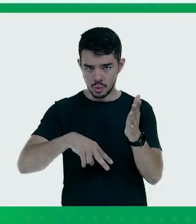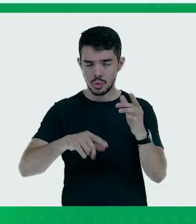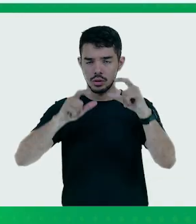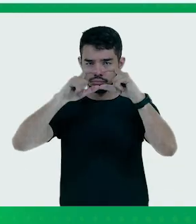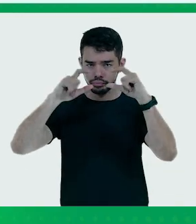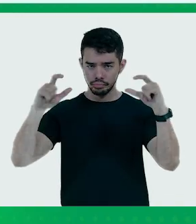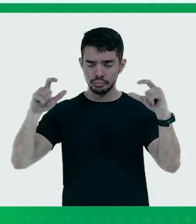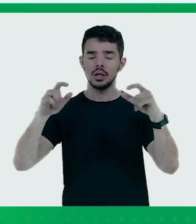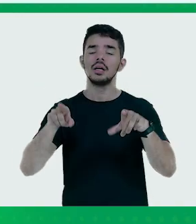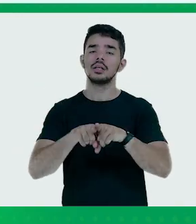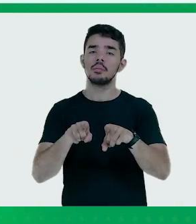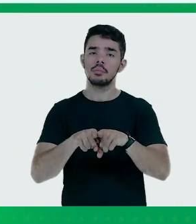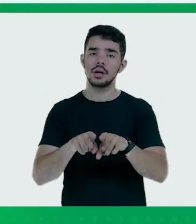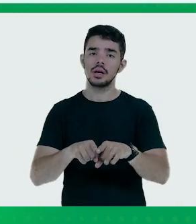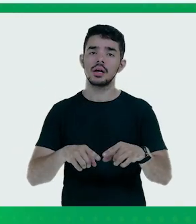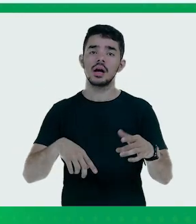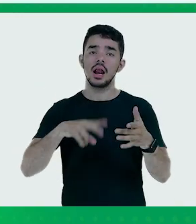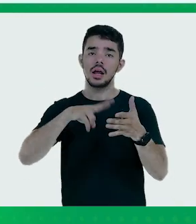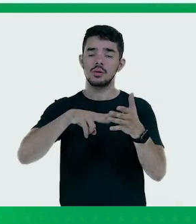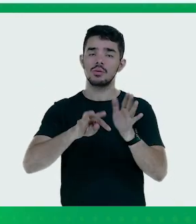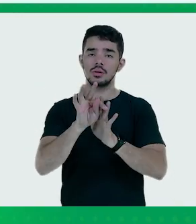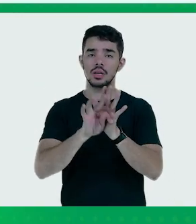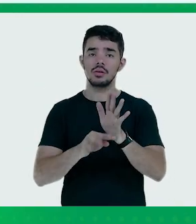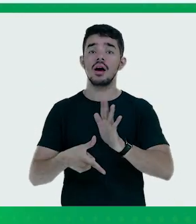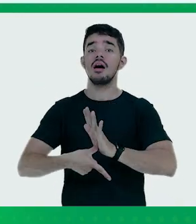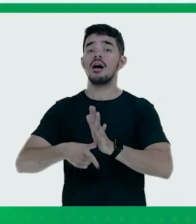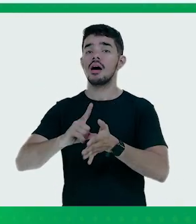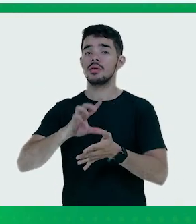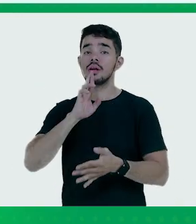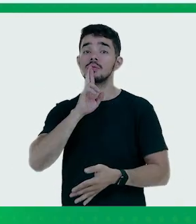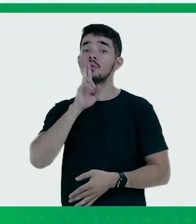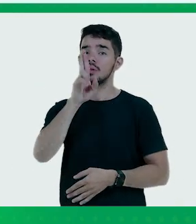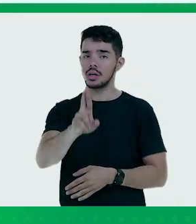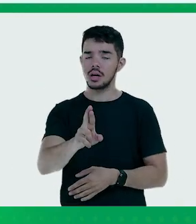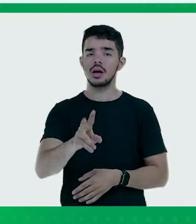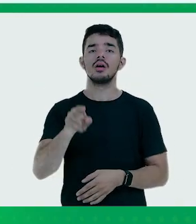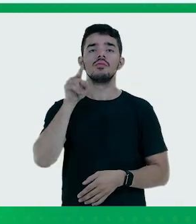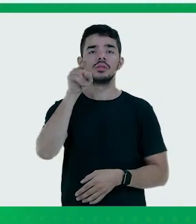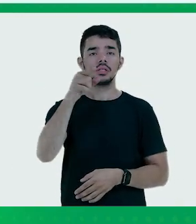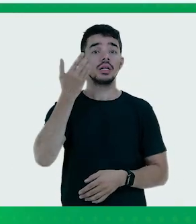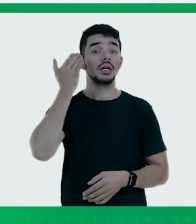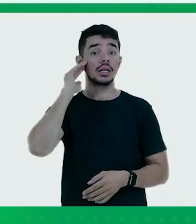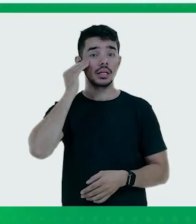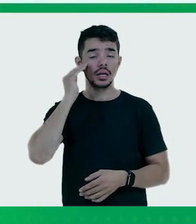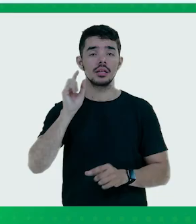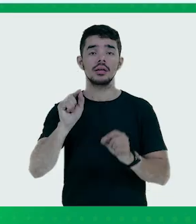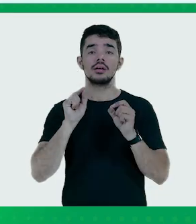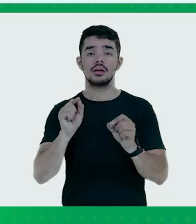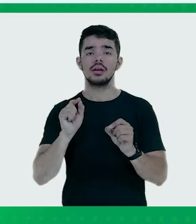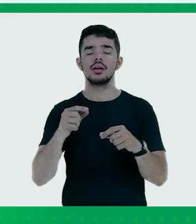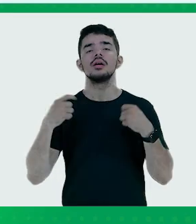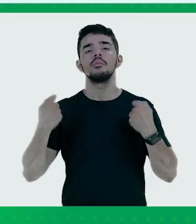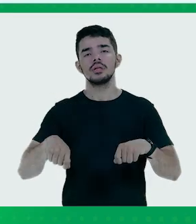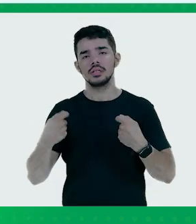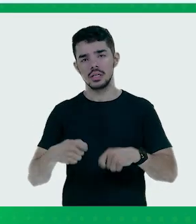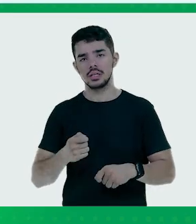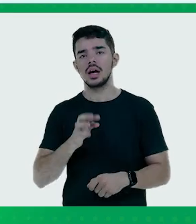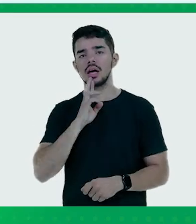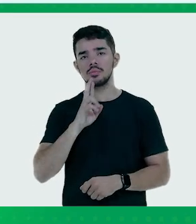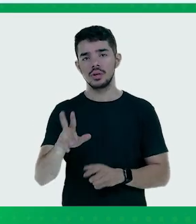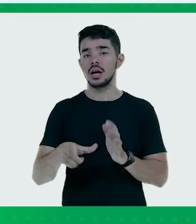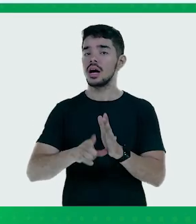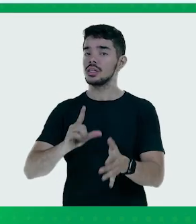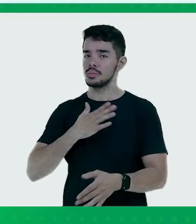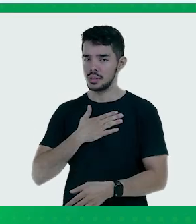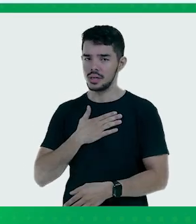do texto e, antes de eu falar a resposta, né, você entenda que precisa responder